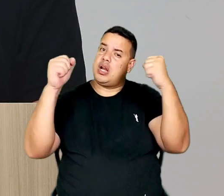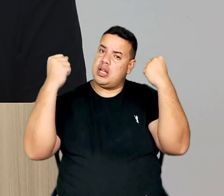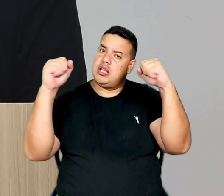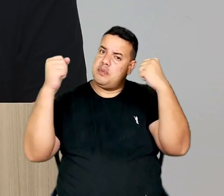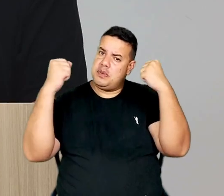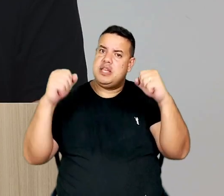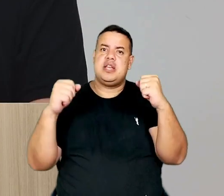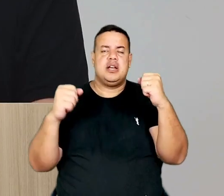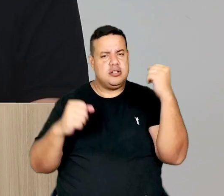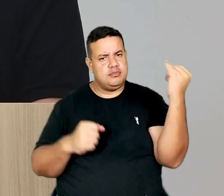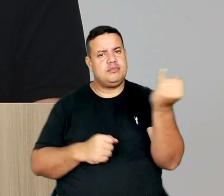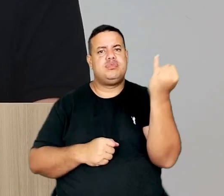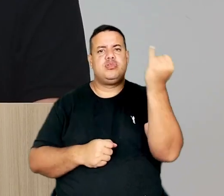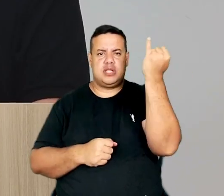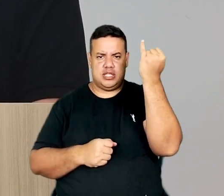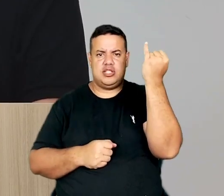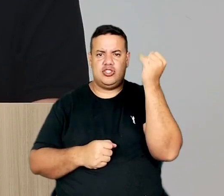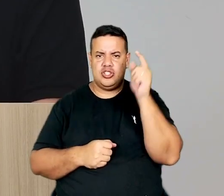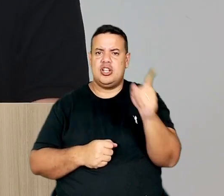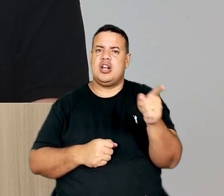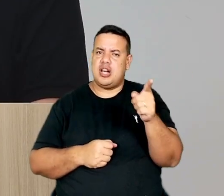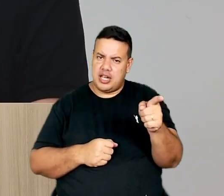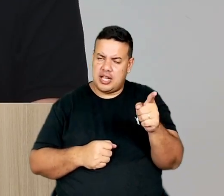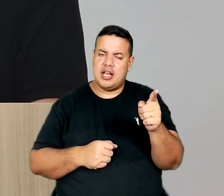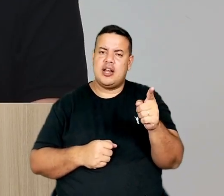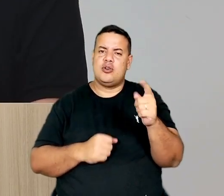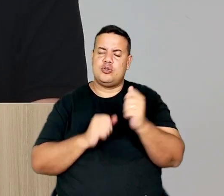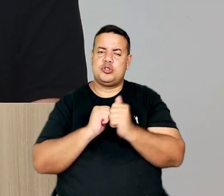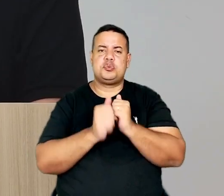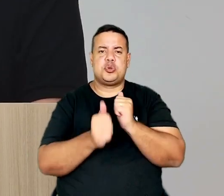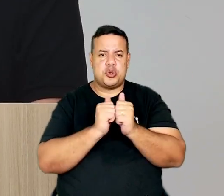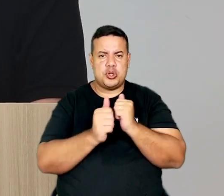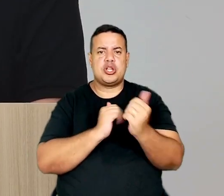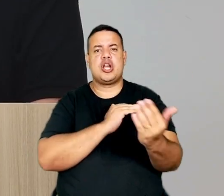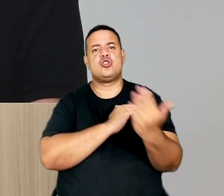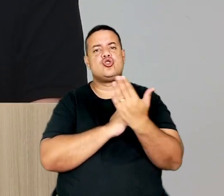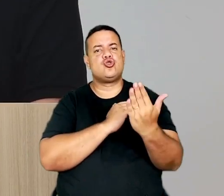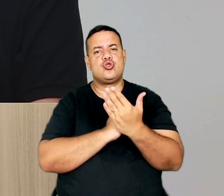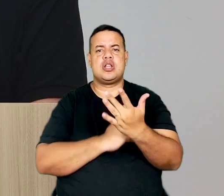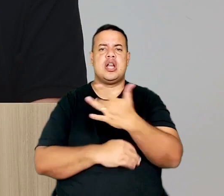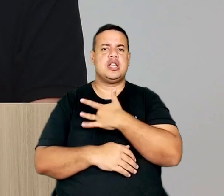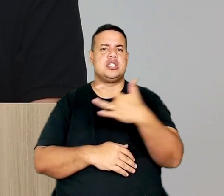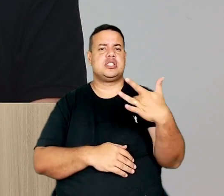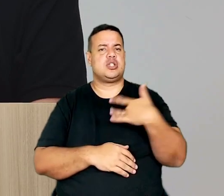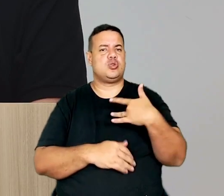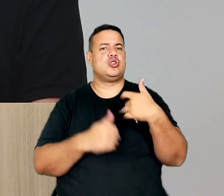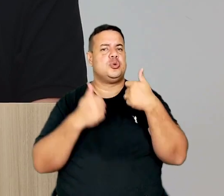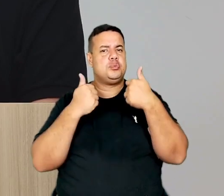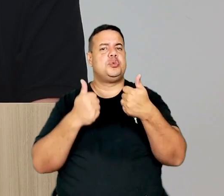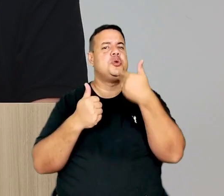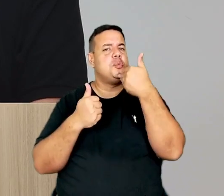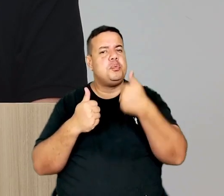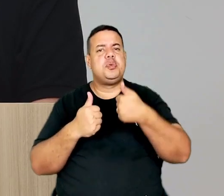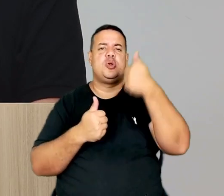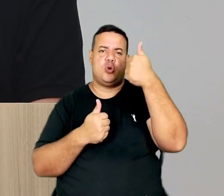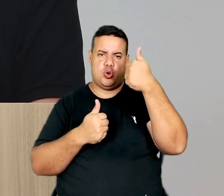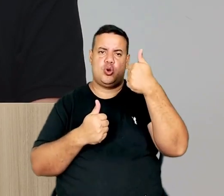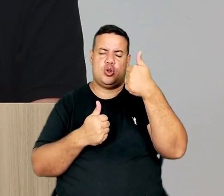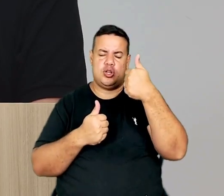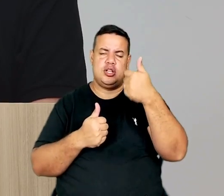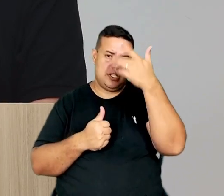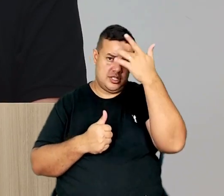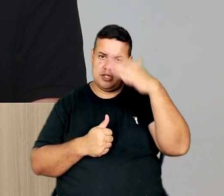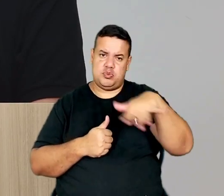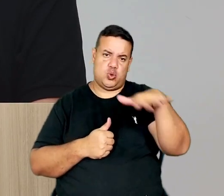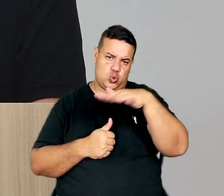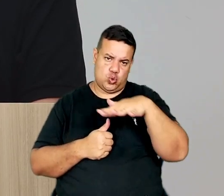ferramenta, né, é uma atividade que pode minimizar e melhorar a saúde das pessoas. Mas tem